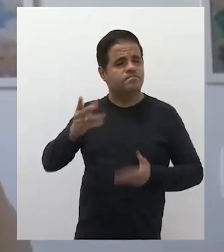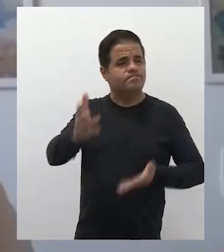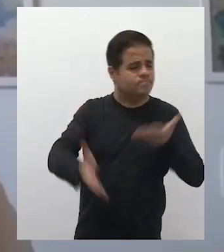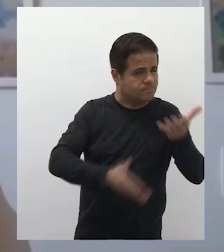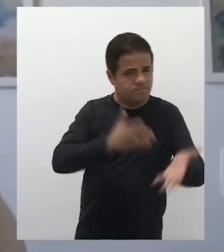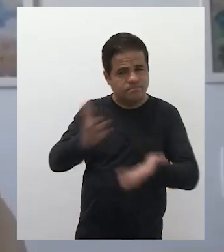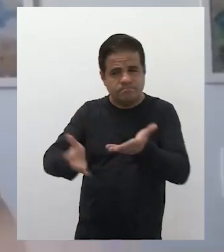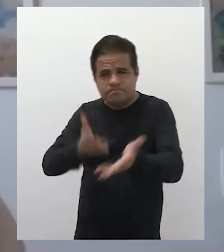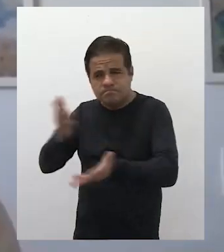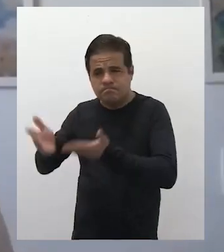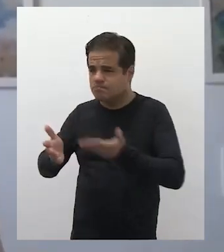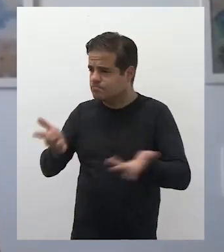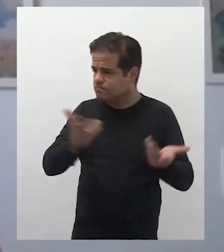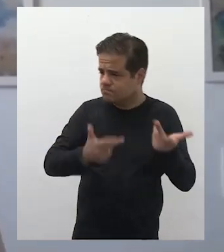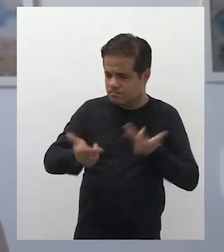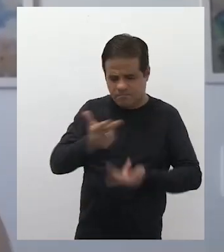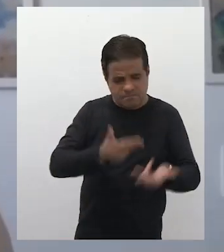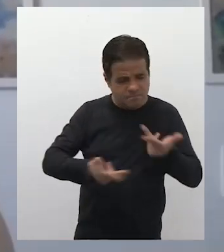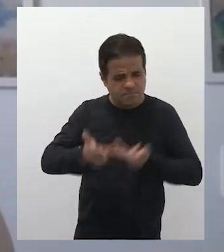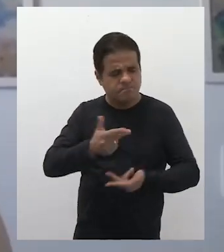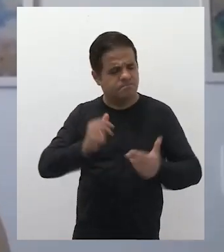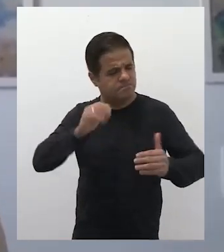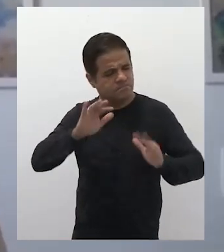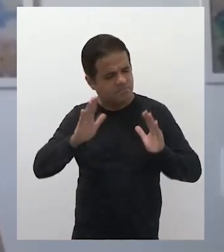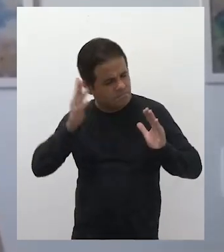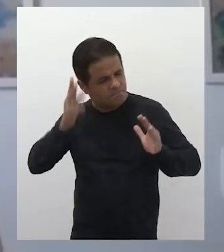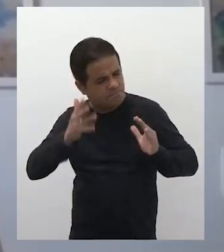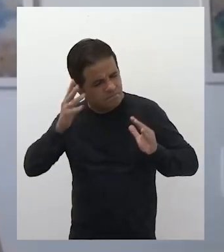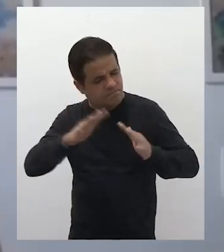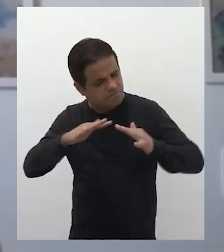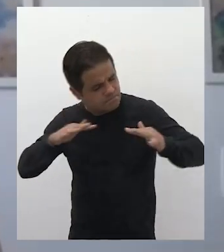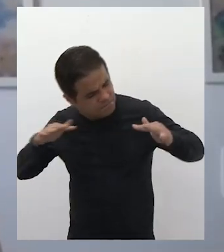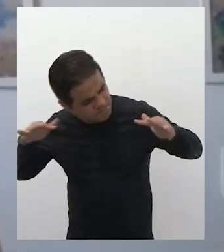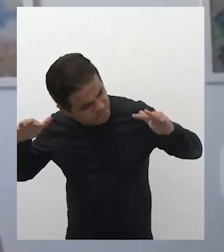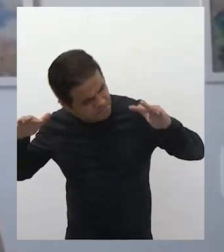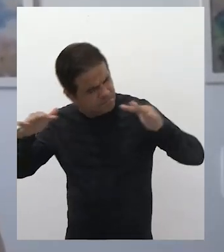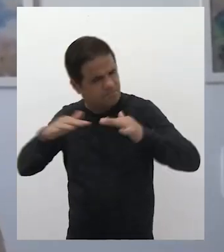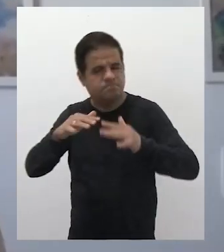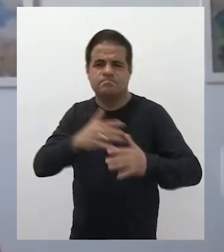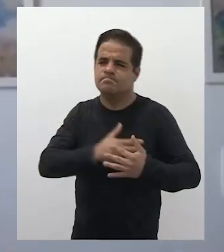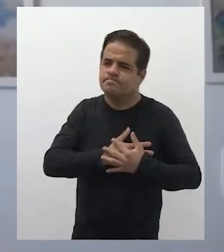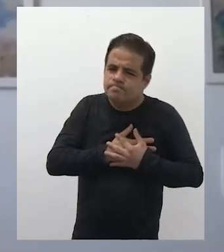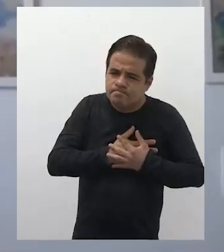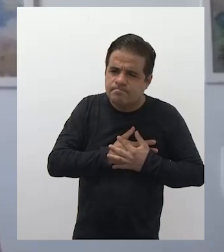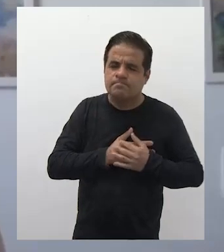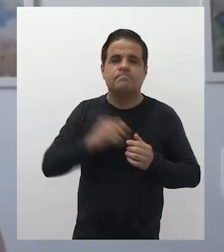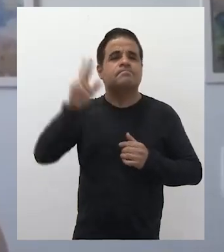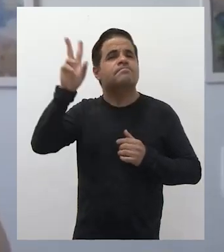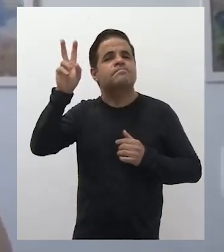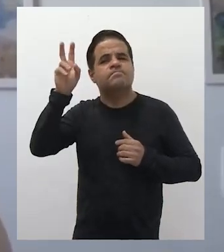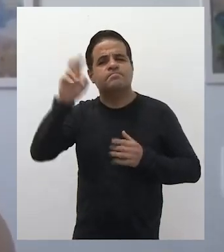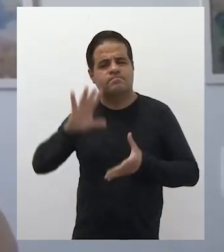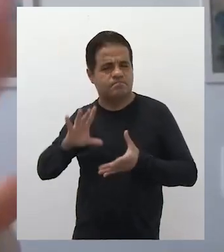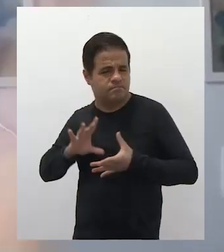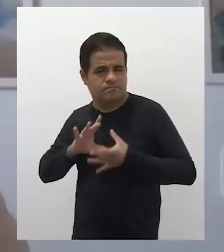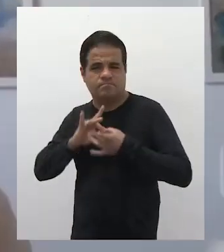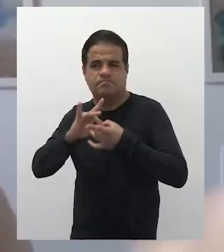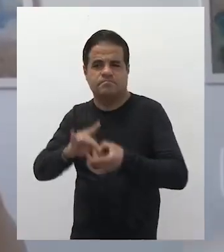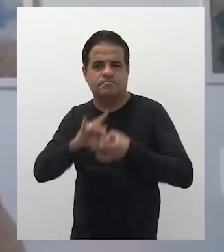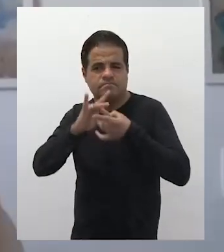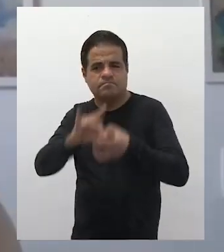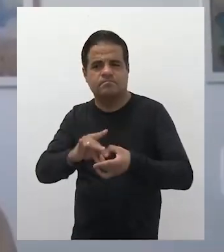tratamento que os demais países nos fóruns internacionais e solidariedade, que é o grande tema que une o direito